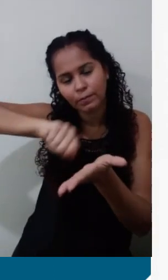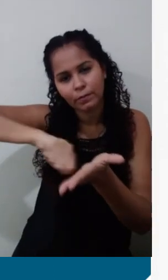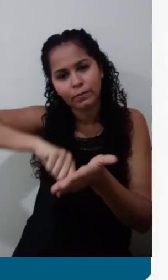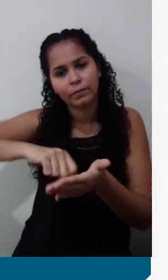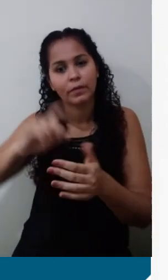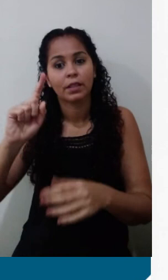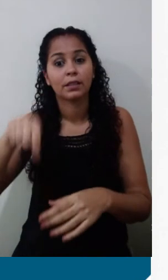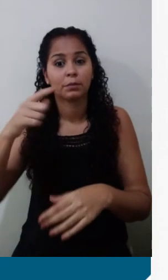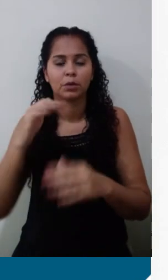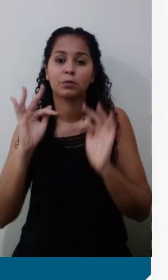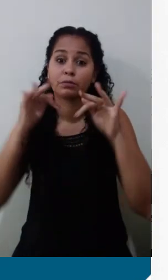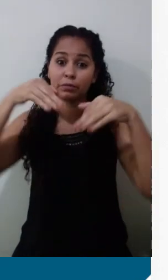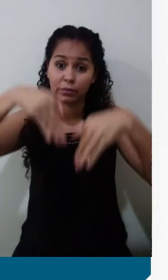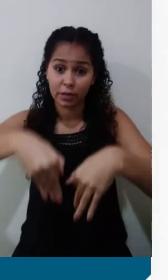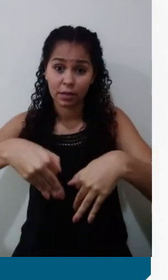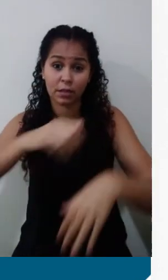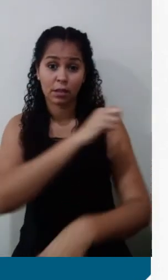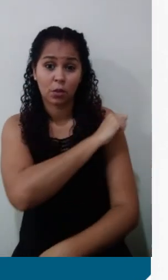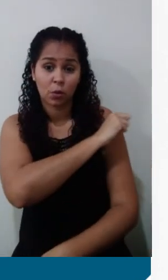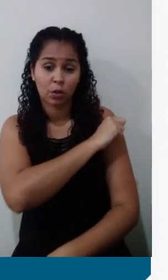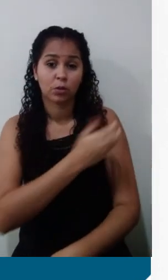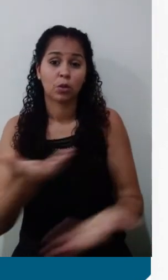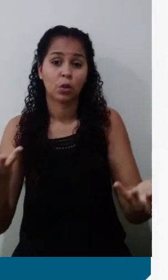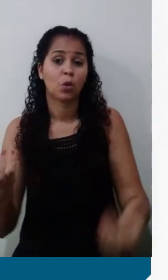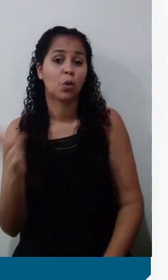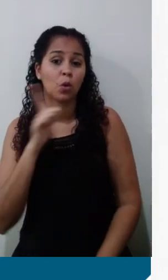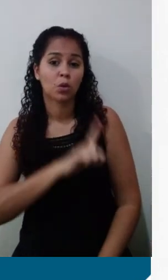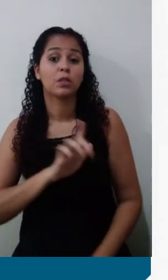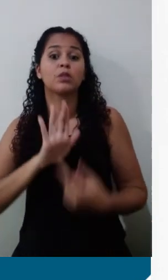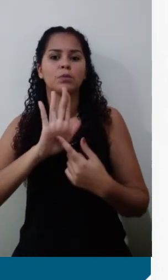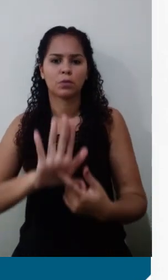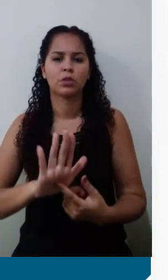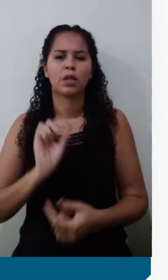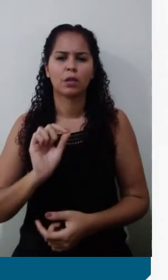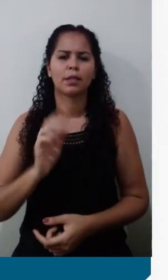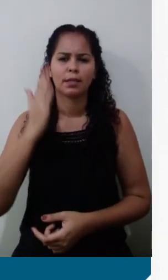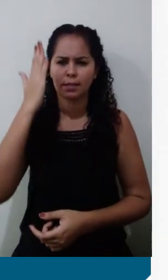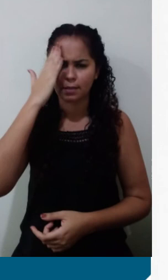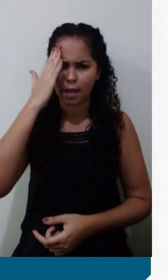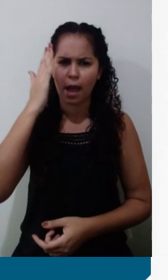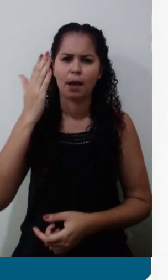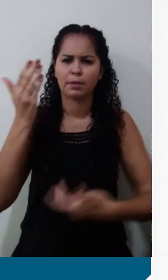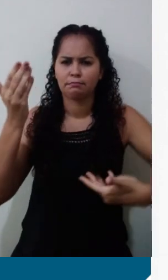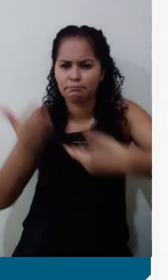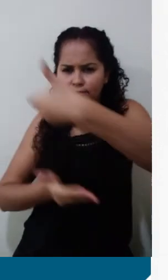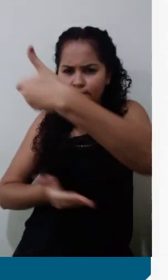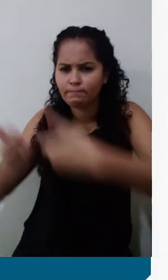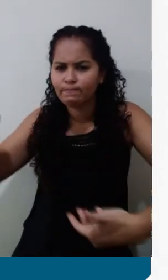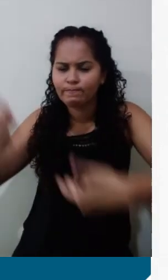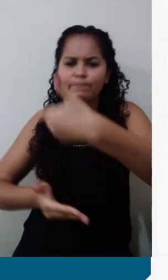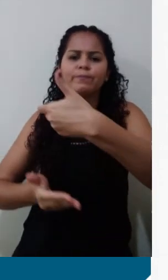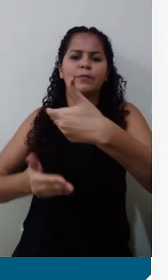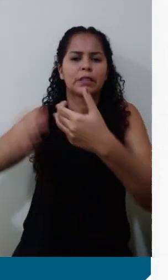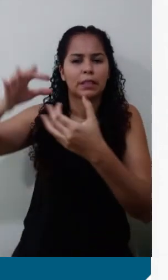mesmo, para finalizar, o candidato soube demonstrar o pleno domínio do texto, articulando as partes essenciais